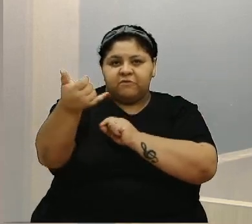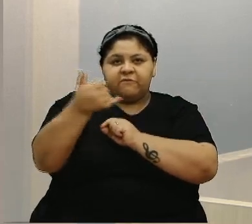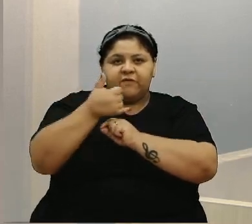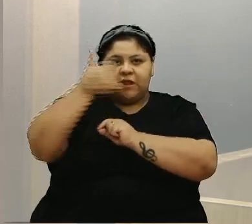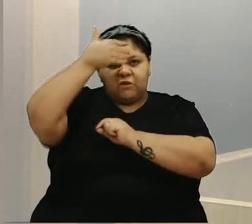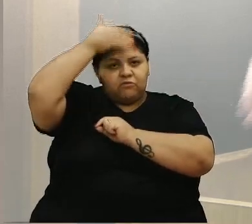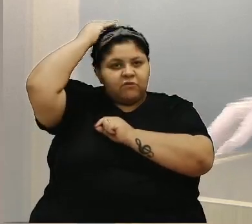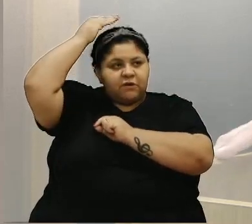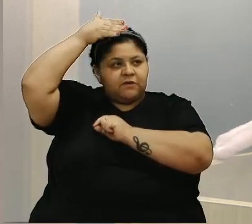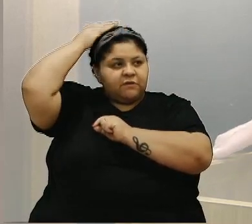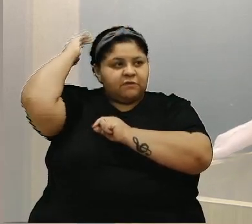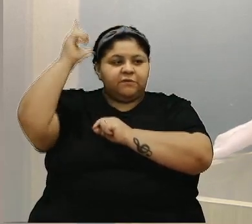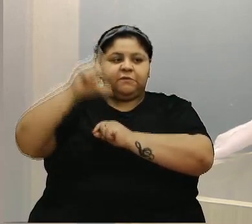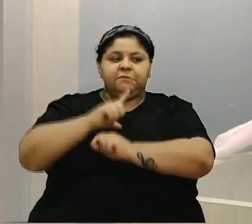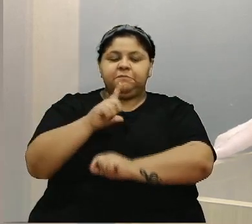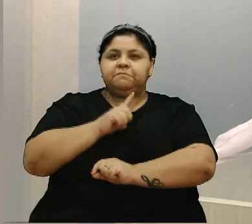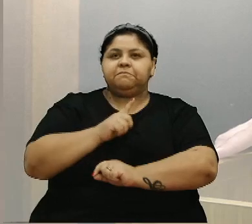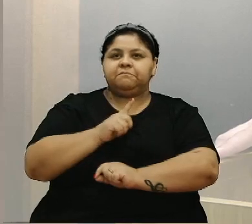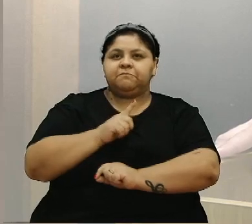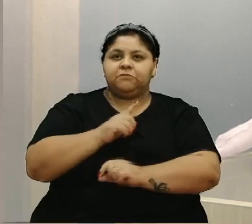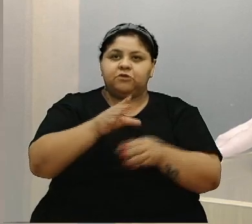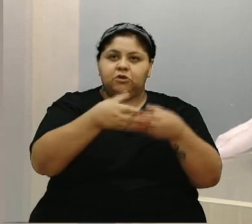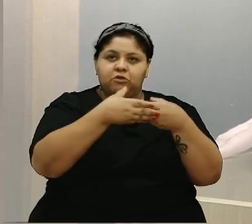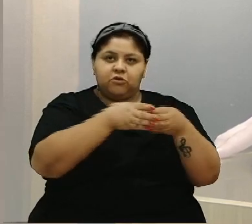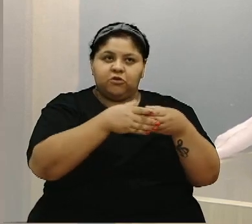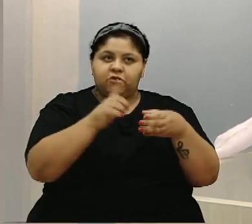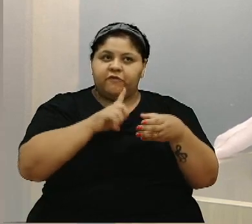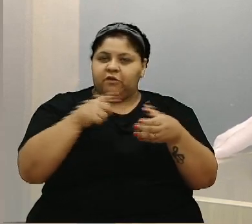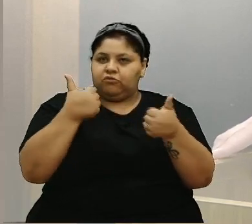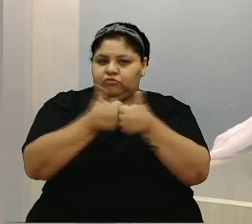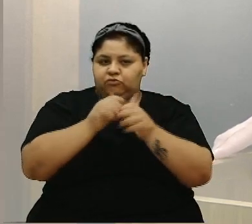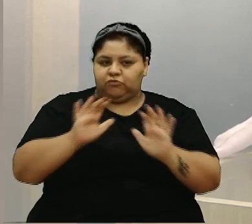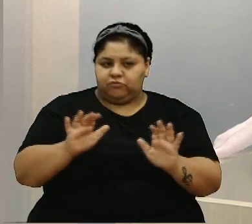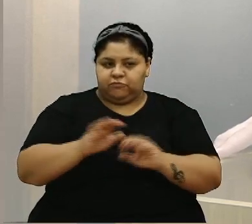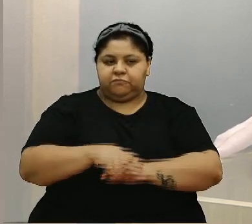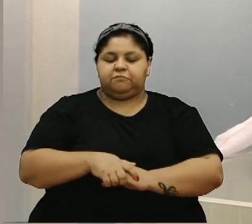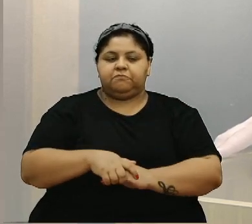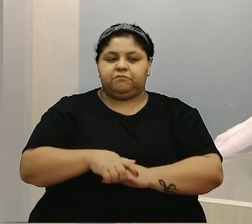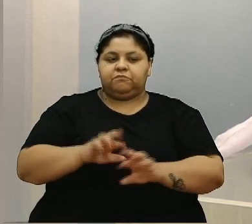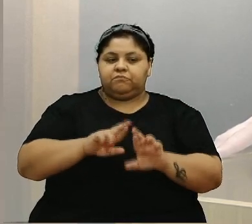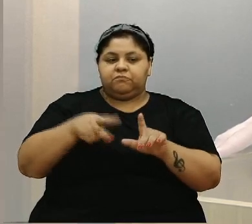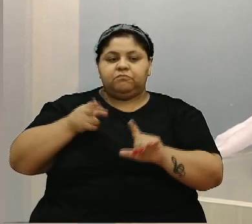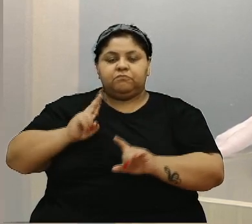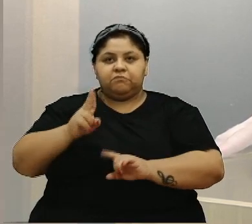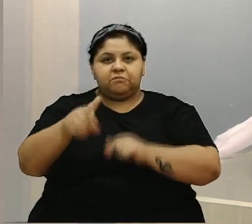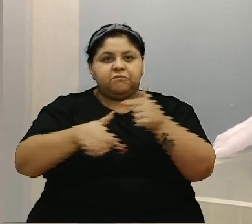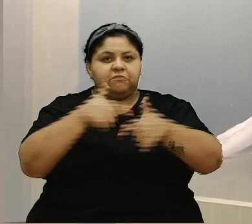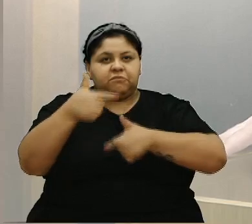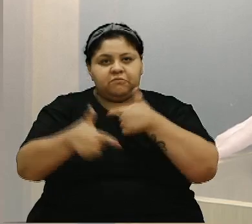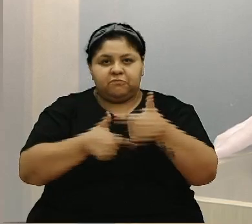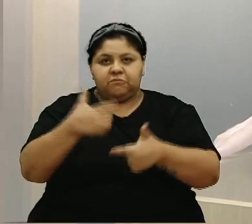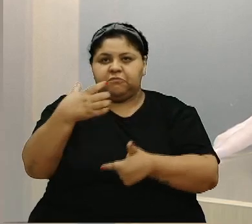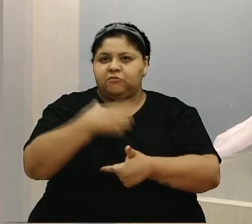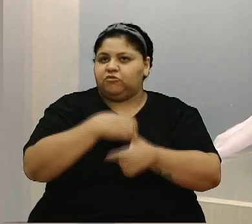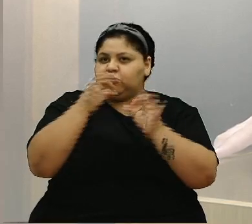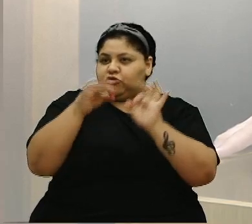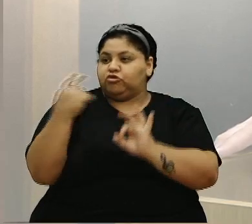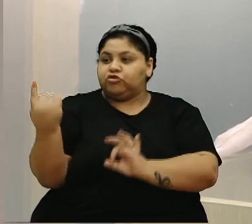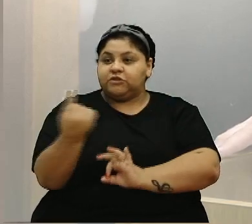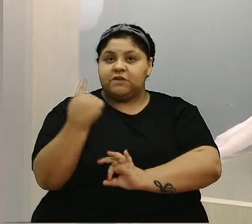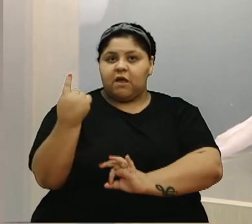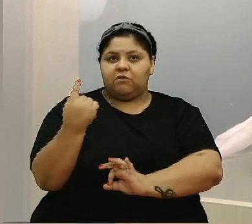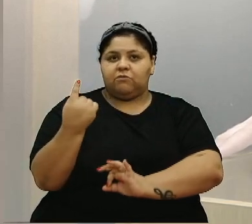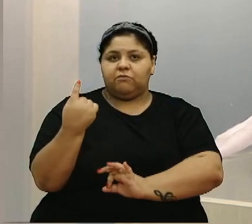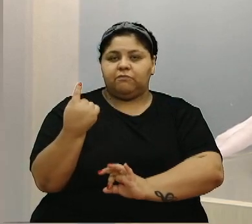eu não tenho a vivência que vocês tiveram com ele. Muito pelo contrário, sempre trabalhei aqui de forma independente no meu